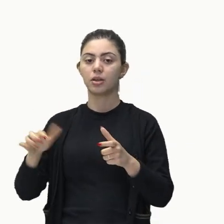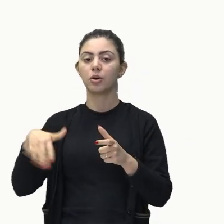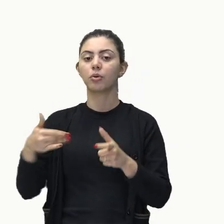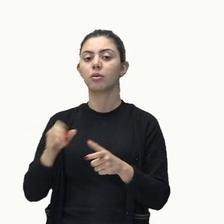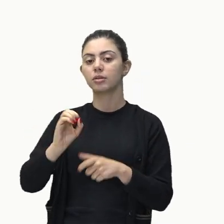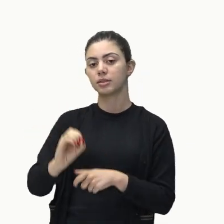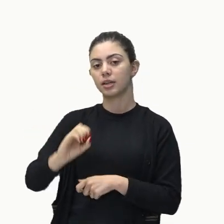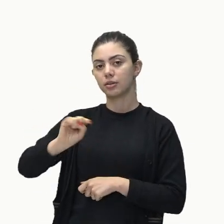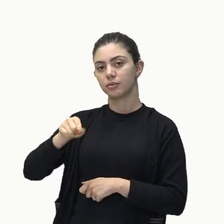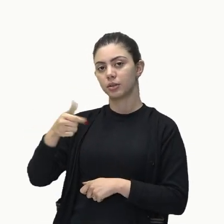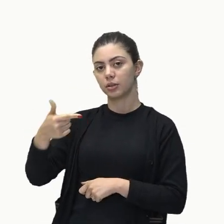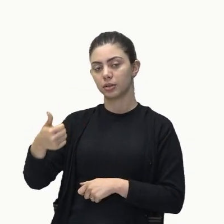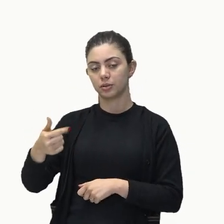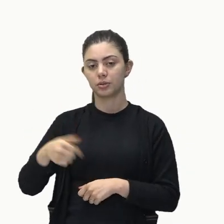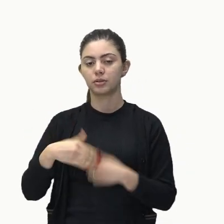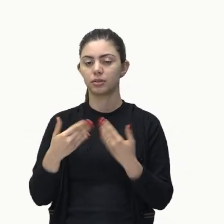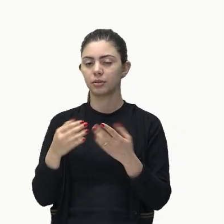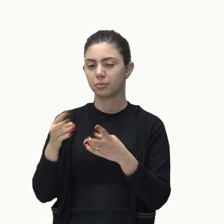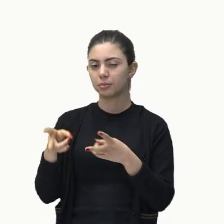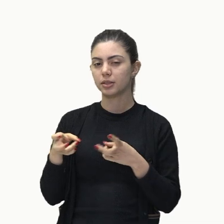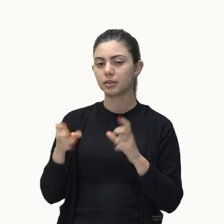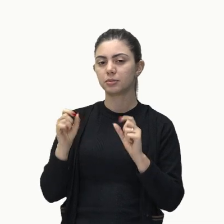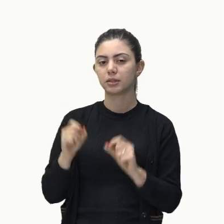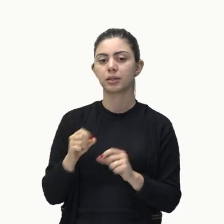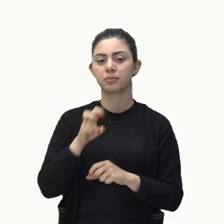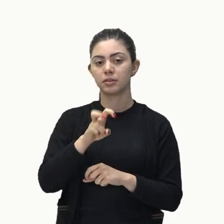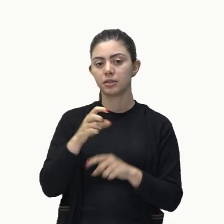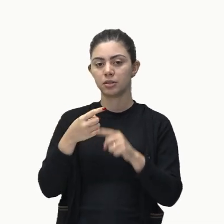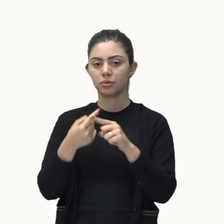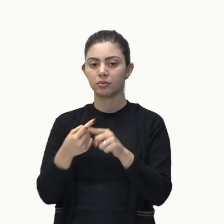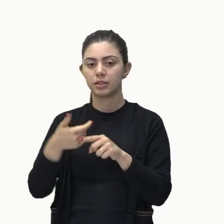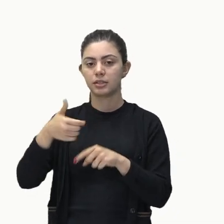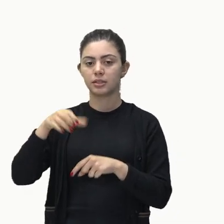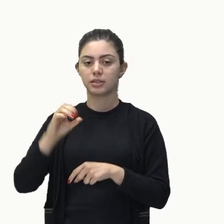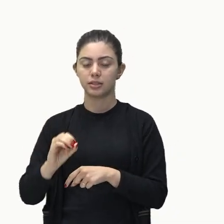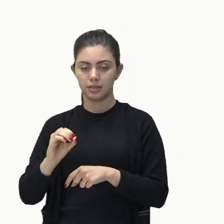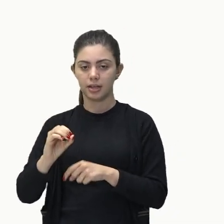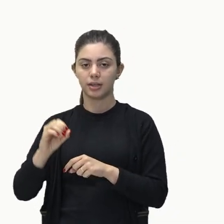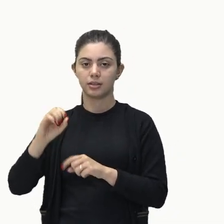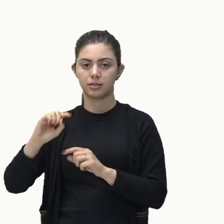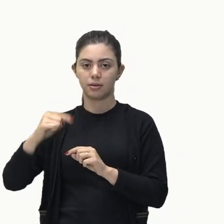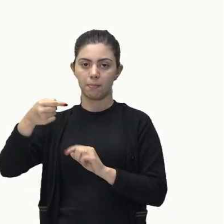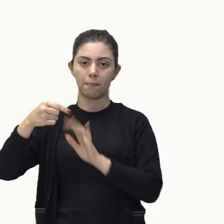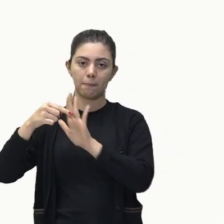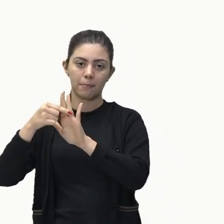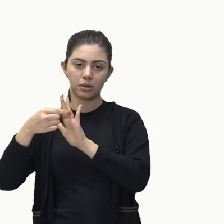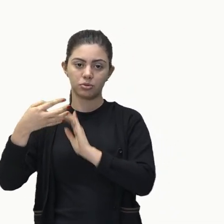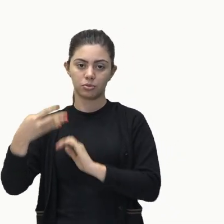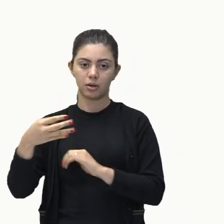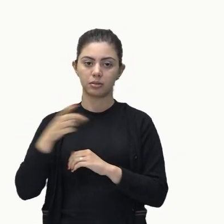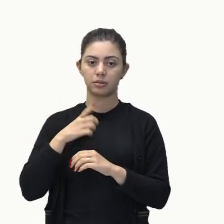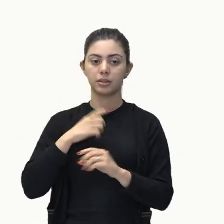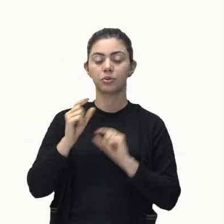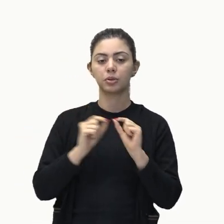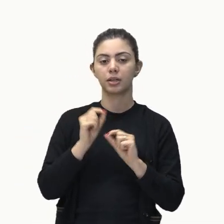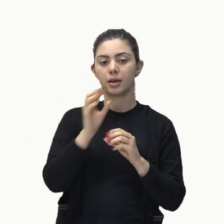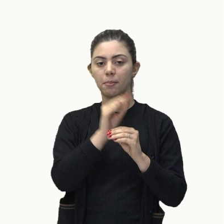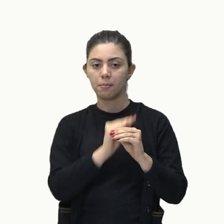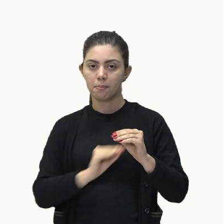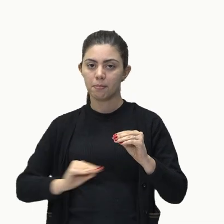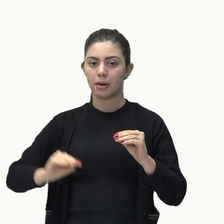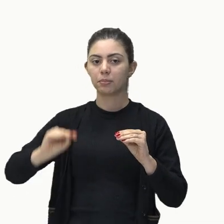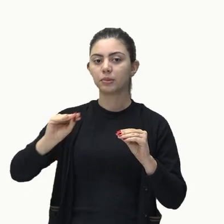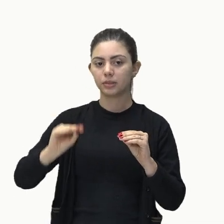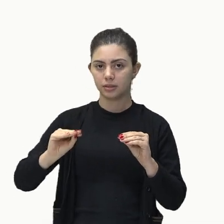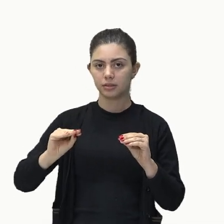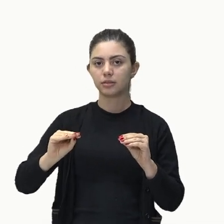0,12. Observe que o 5 vezes 10 a menos 4 foi passado aqui para o segundo membro, está aqui ele, para isolar